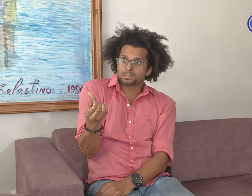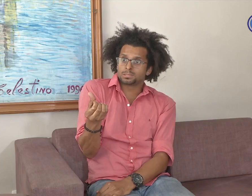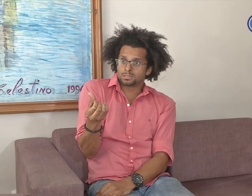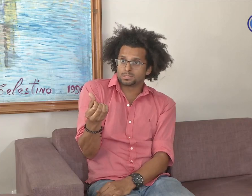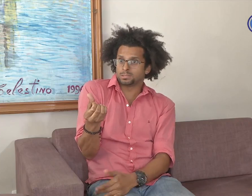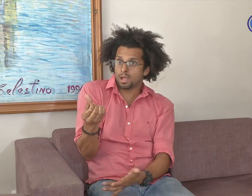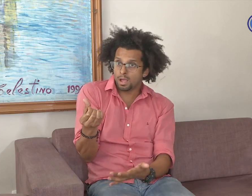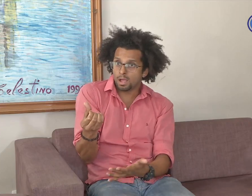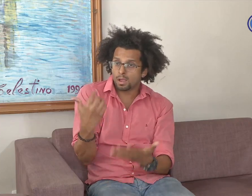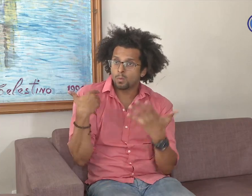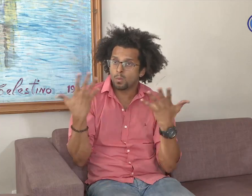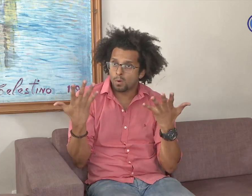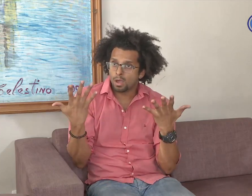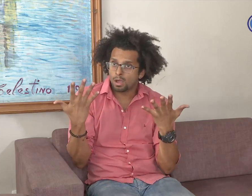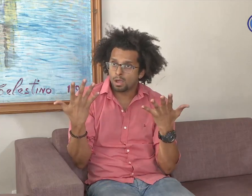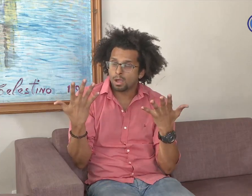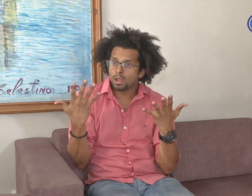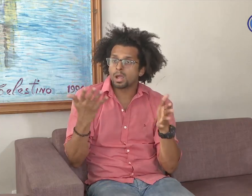Brasil, esse curso.